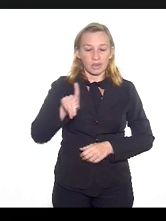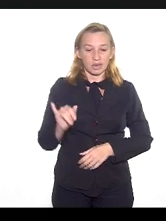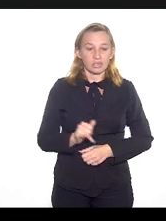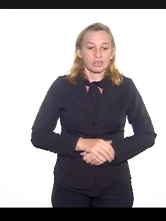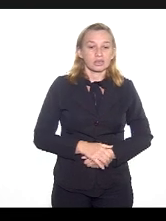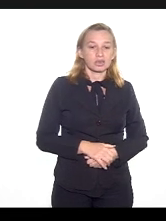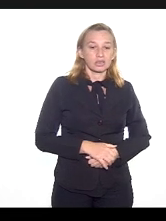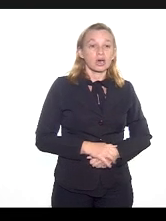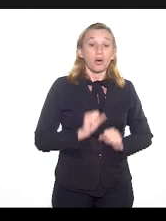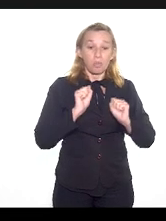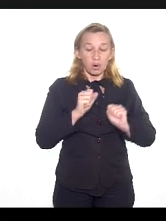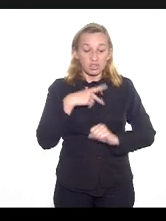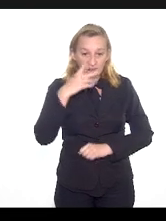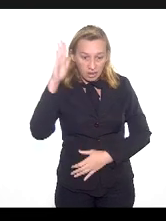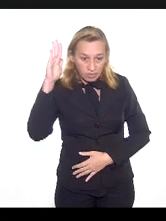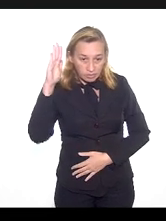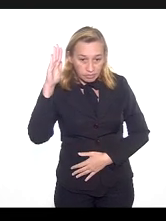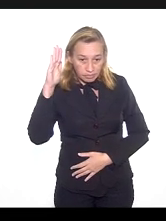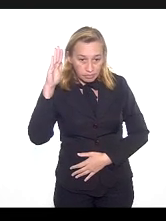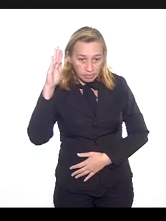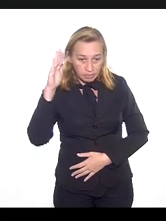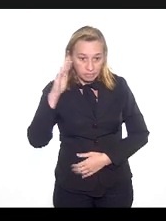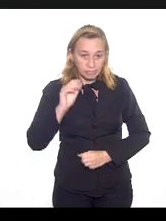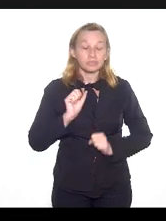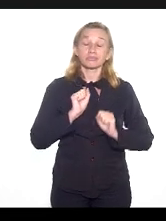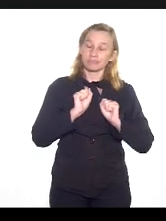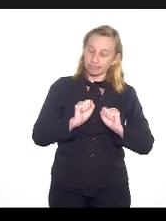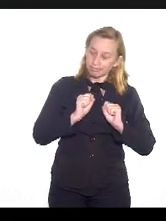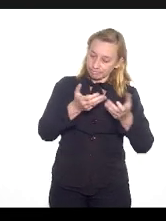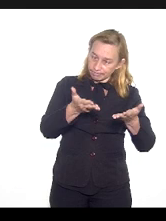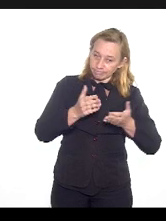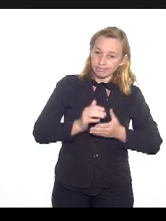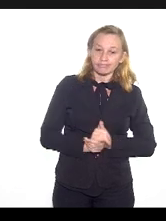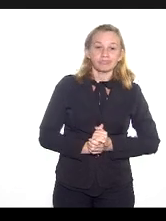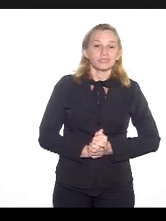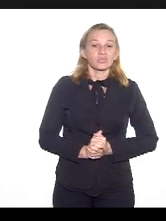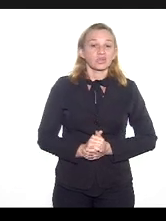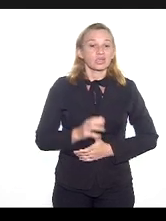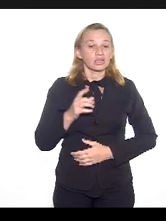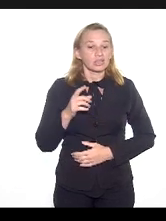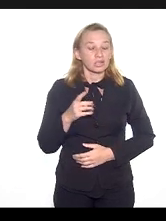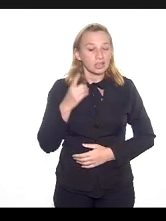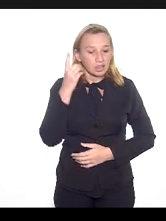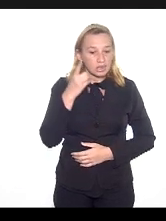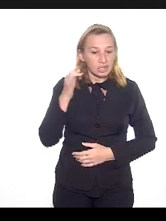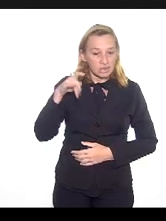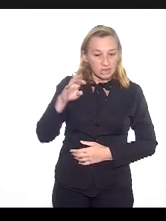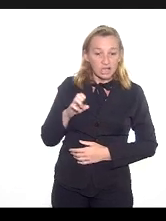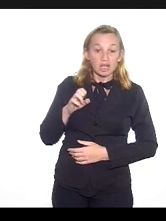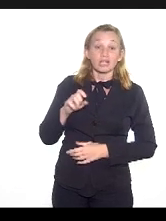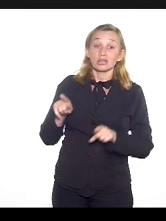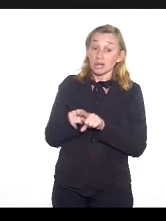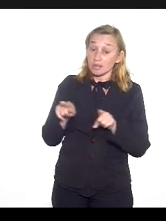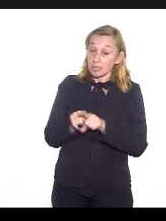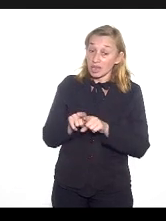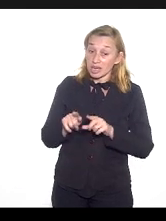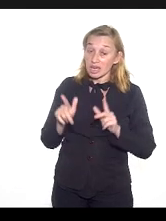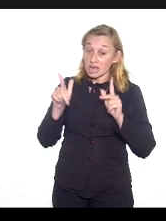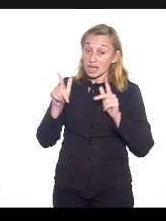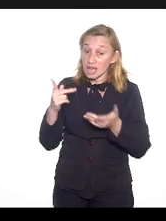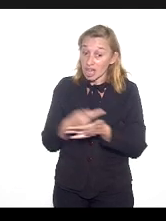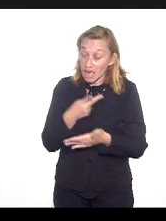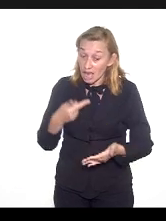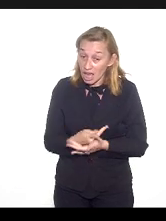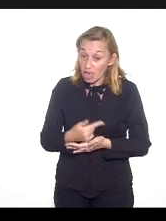Presidente, posso fazer uma ponderação por 1 minuto? Por favor, deputado Alexandre. Eu cometi também a mesma gafe do Valdec, eu esqueci